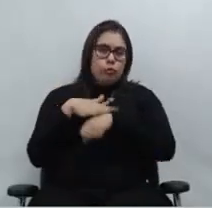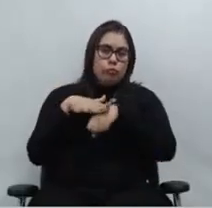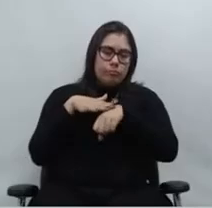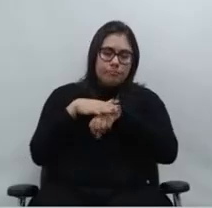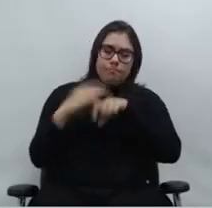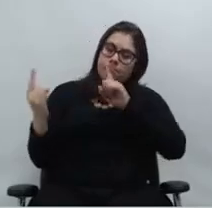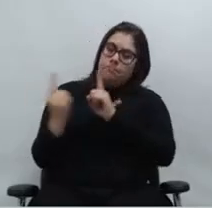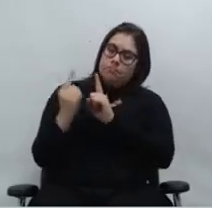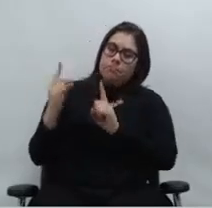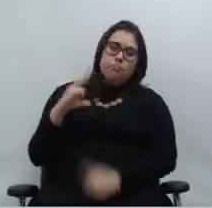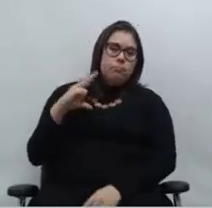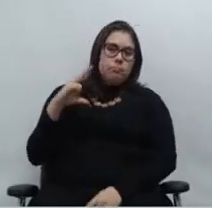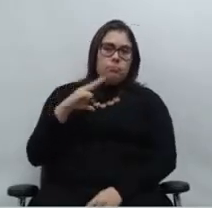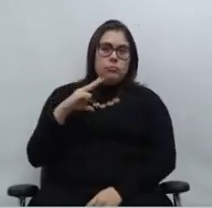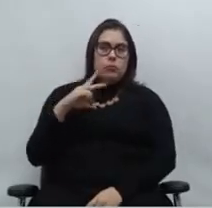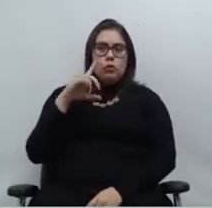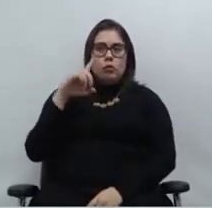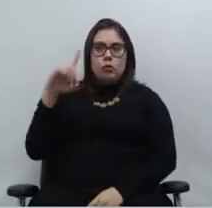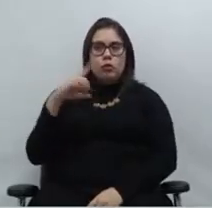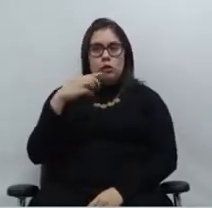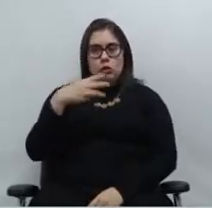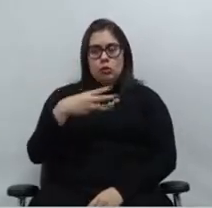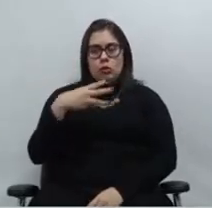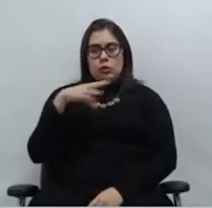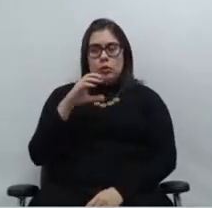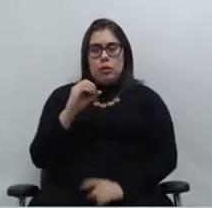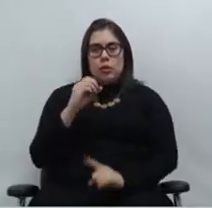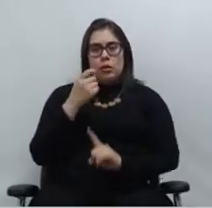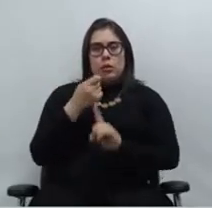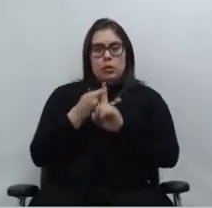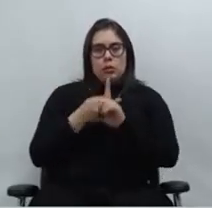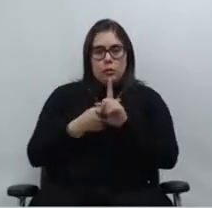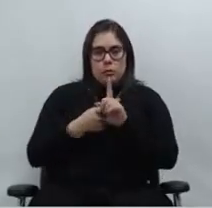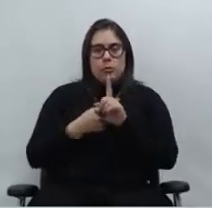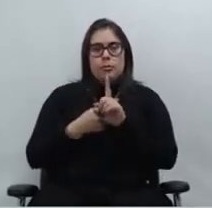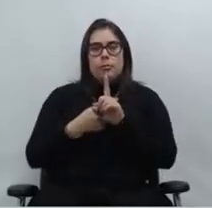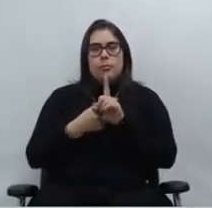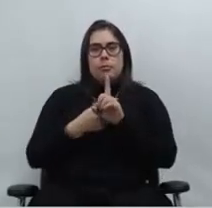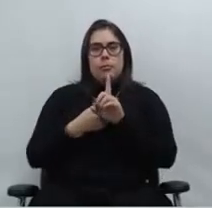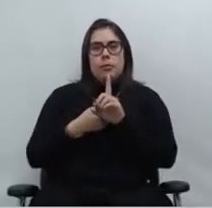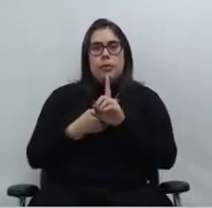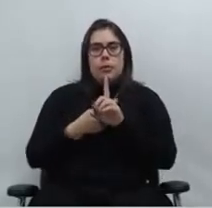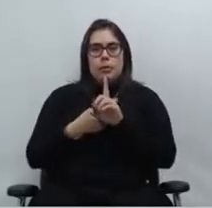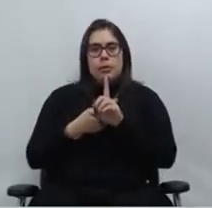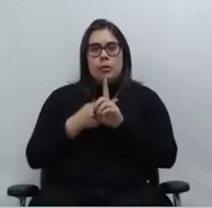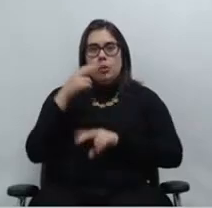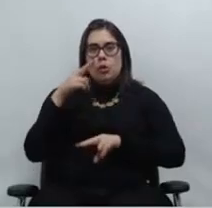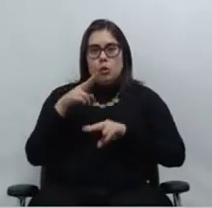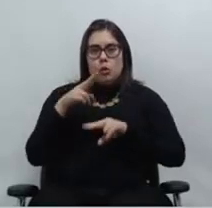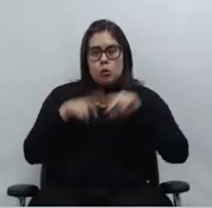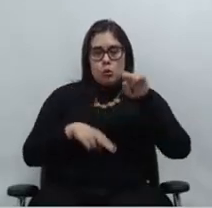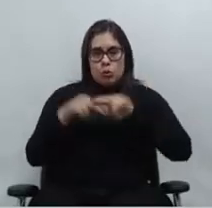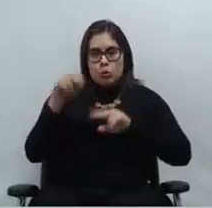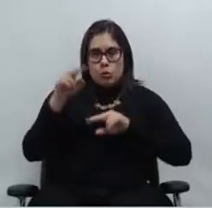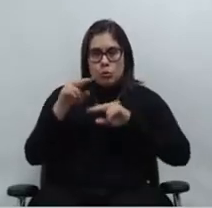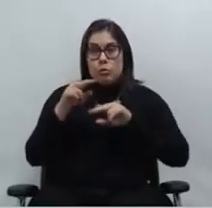suas atividades a partir do dia 30 de julho em meu gabinete, a convite dessa Defensoria Geral, estive com ele no meu